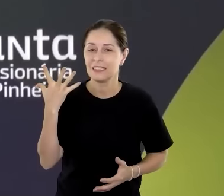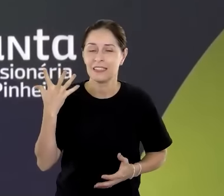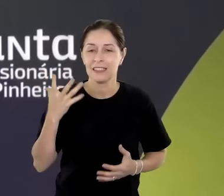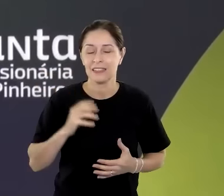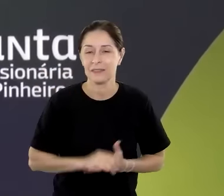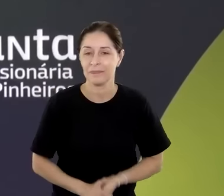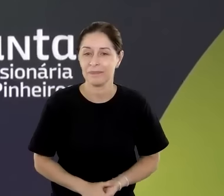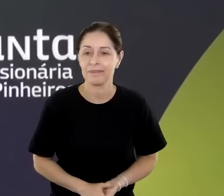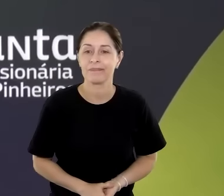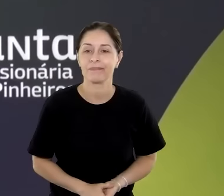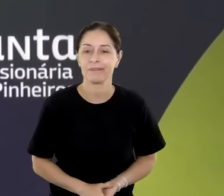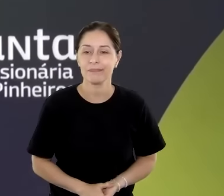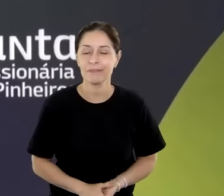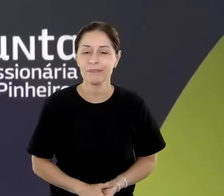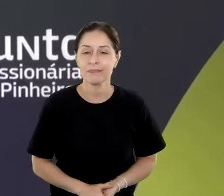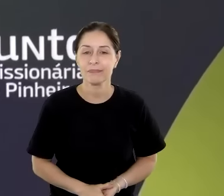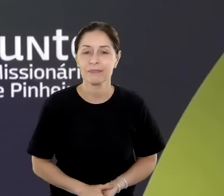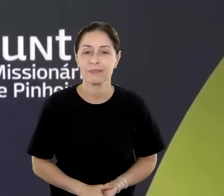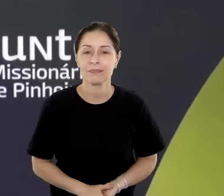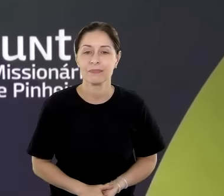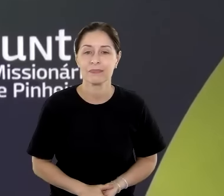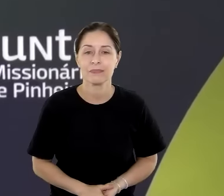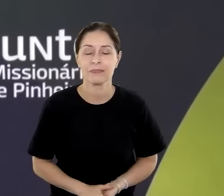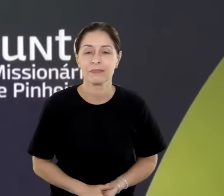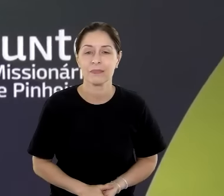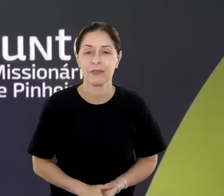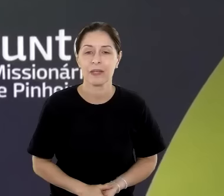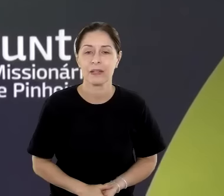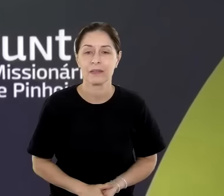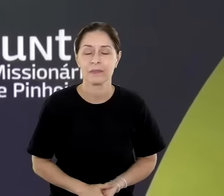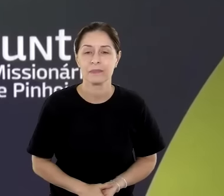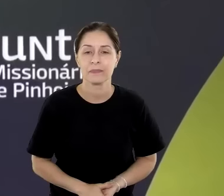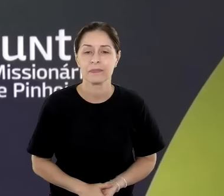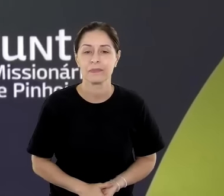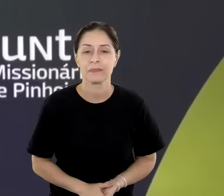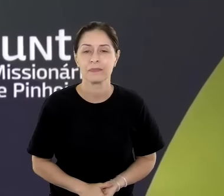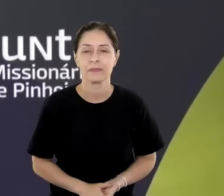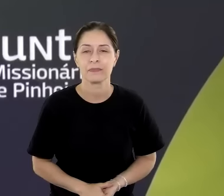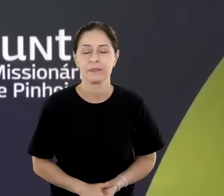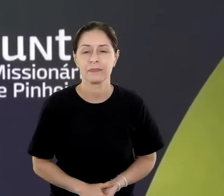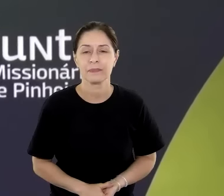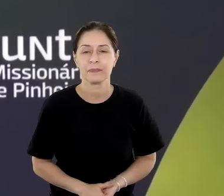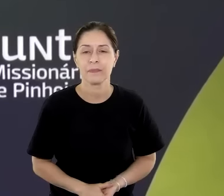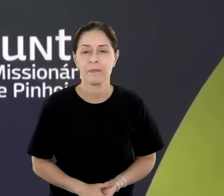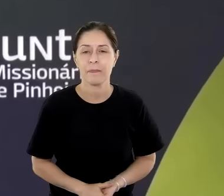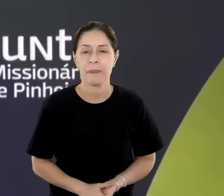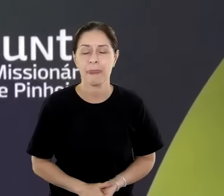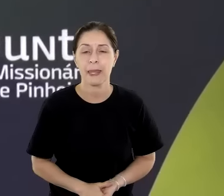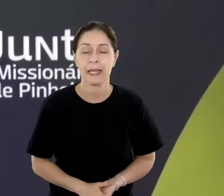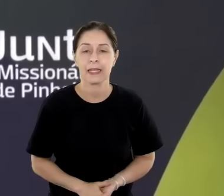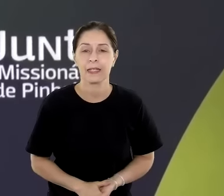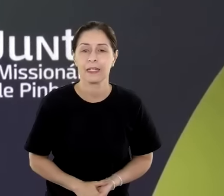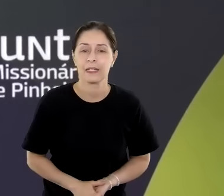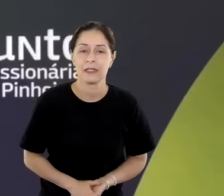Quarto, A ansiedade é